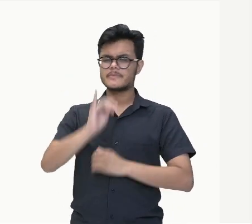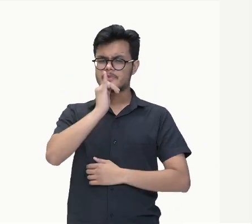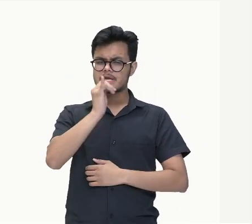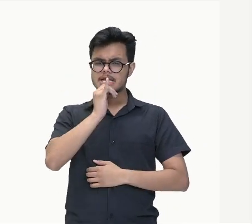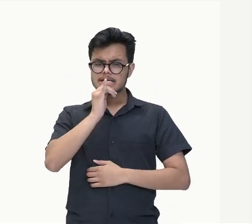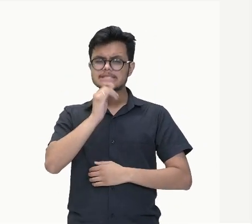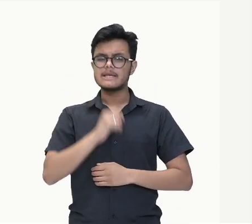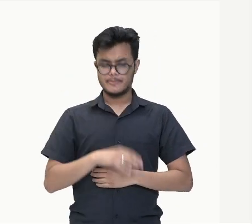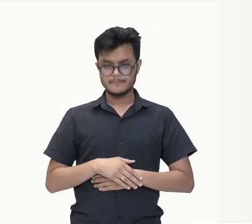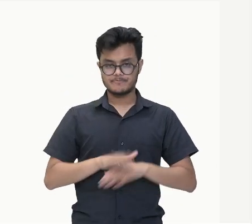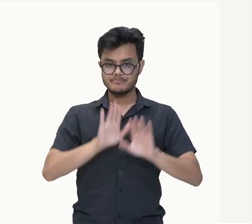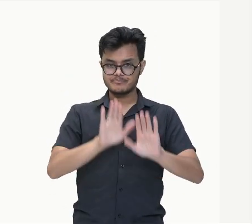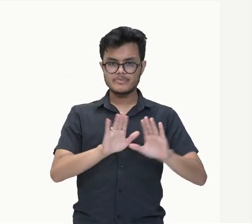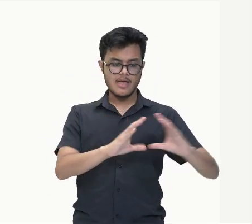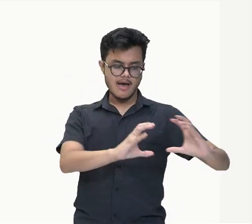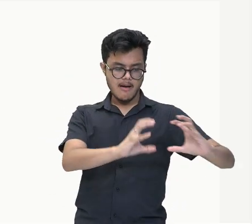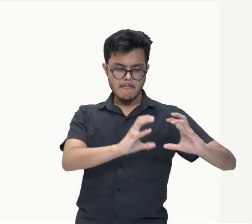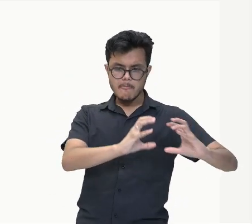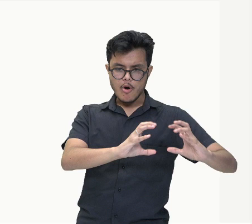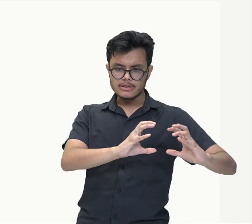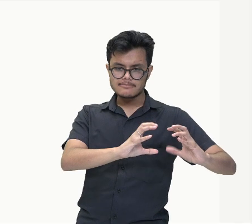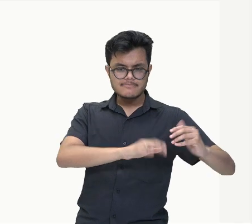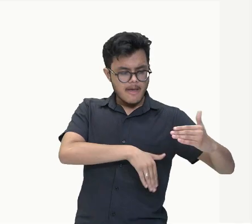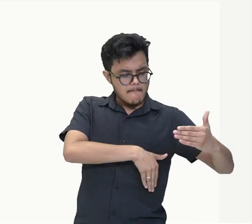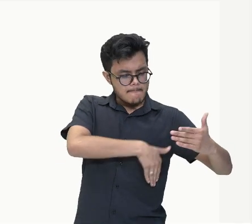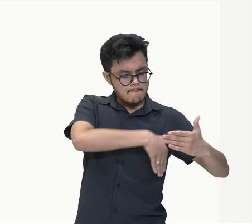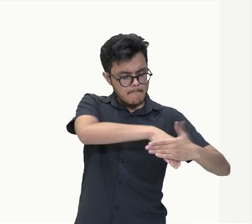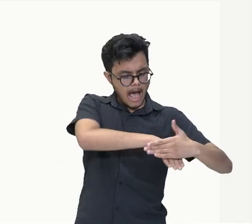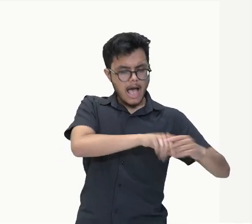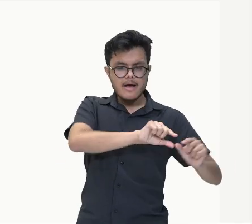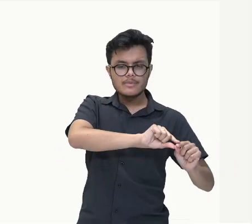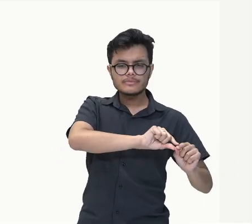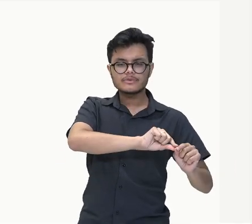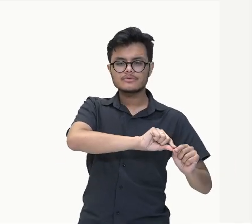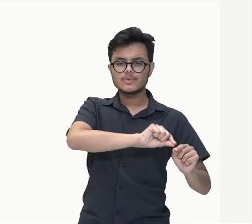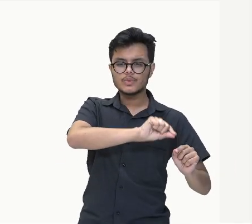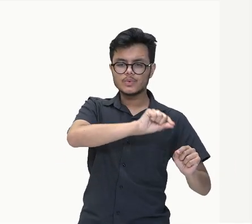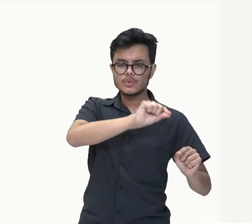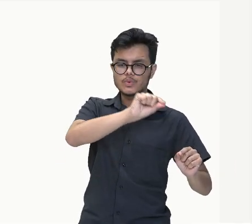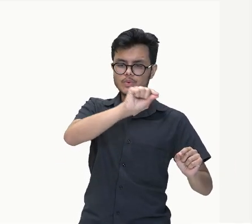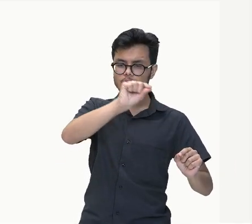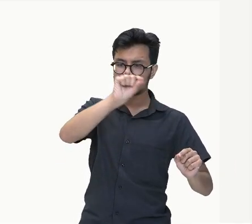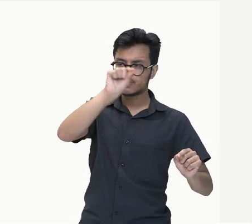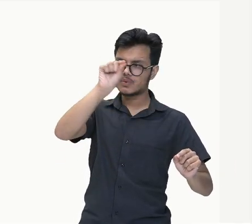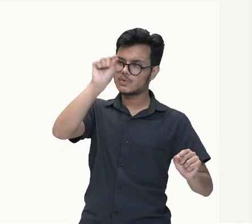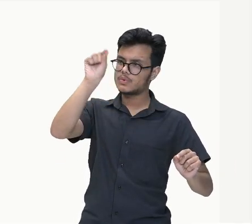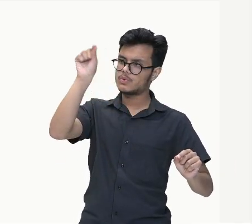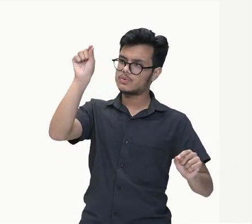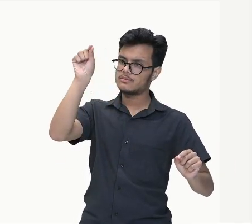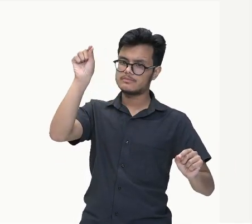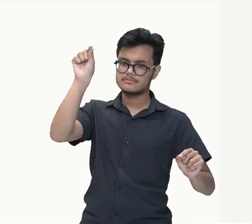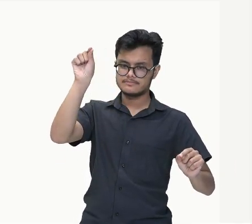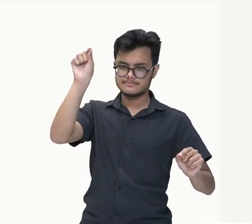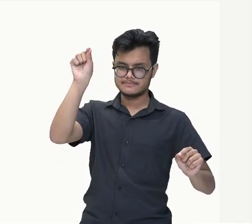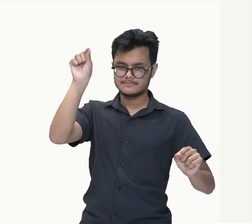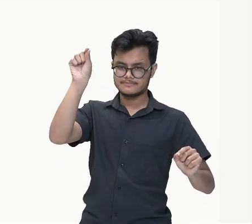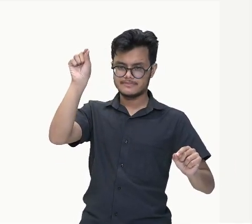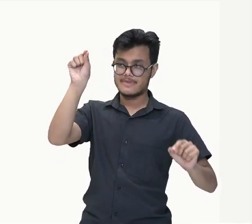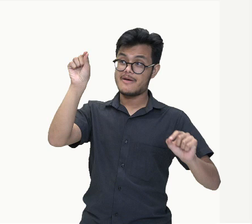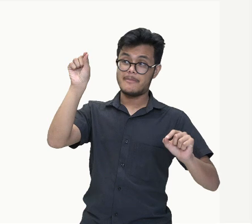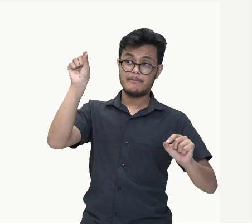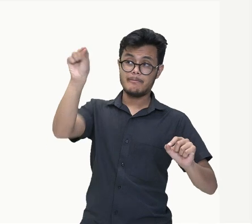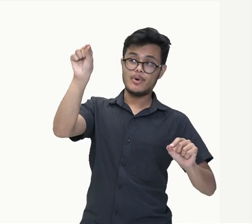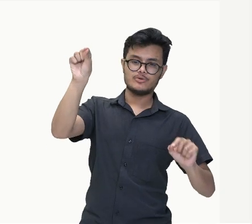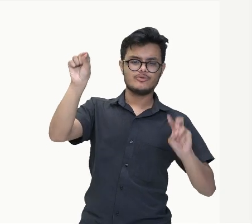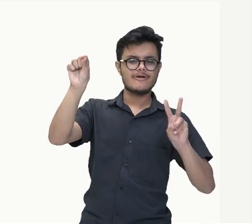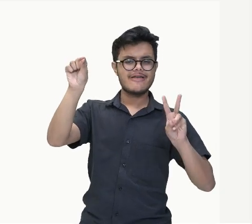a bola está aqui, ó, ela começa a subir, né? Quando o goleiro bate ali o tiro de meta. Veja que ela vai atingir o ponto